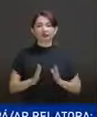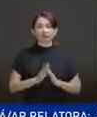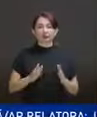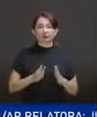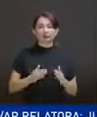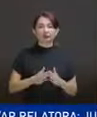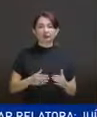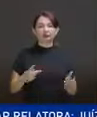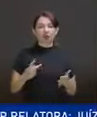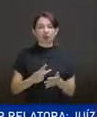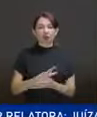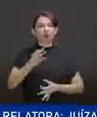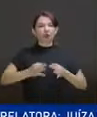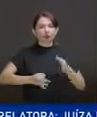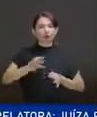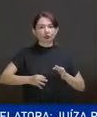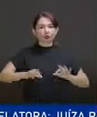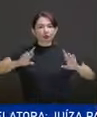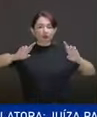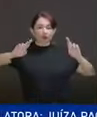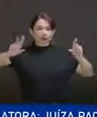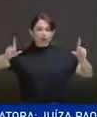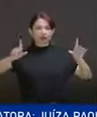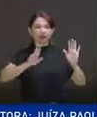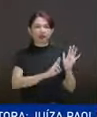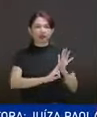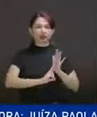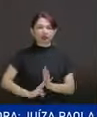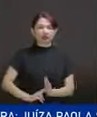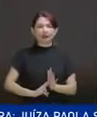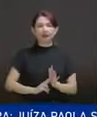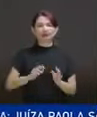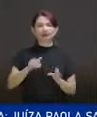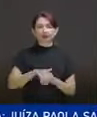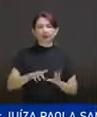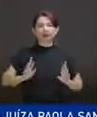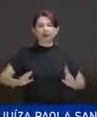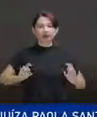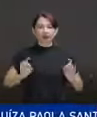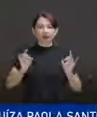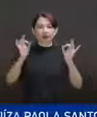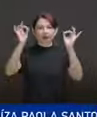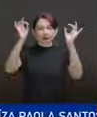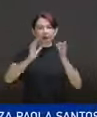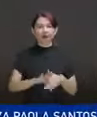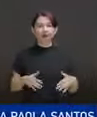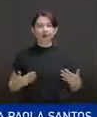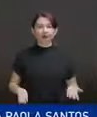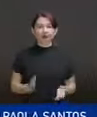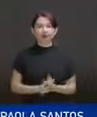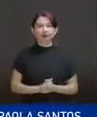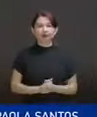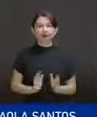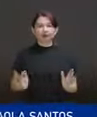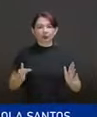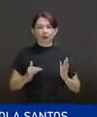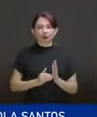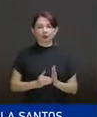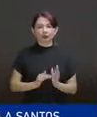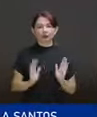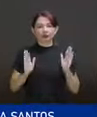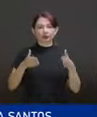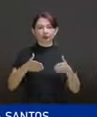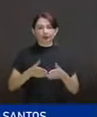pedidos e consequências jurídicas distintas da representação eleitoral especial, sendo que a última visa